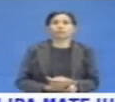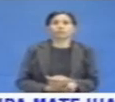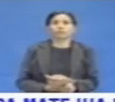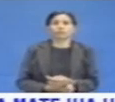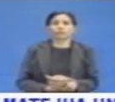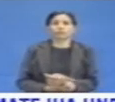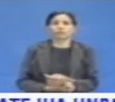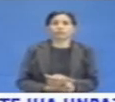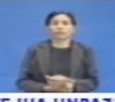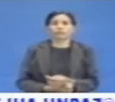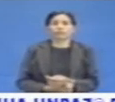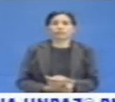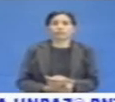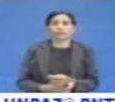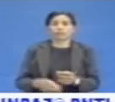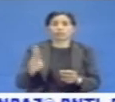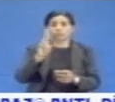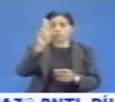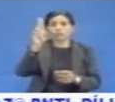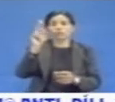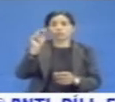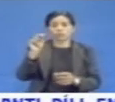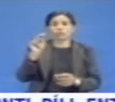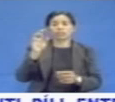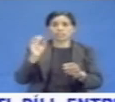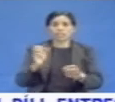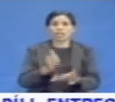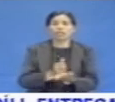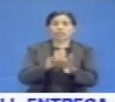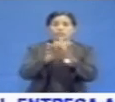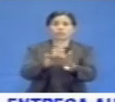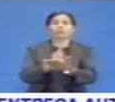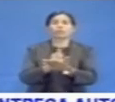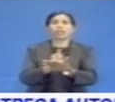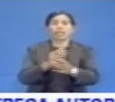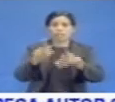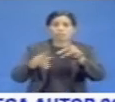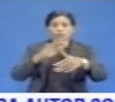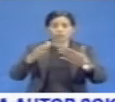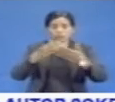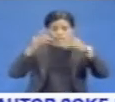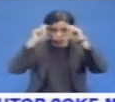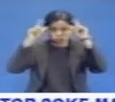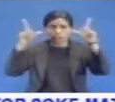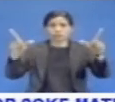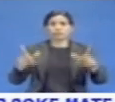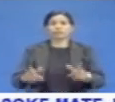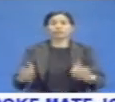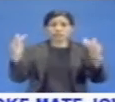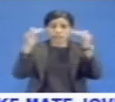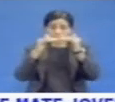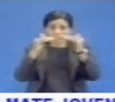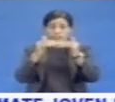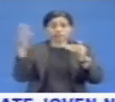União Europeia se apoia desenvolvimento setor vital Síria e Timor-Leste. Compromisso na apresenta e encontro